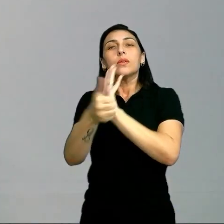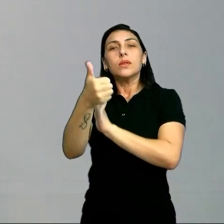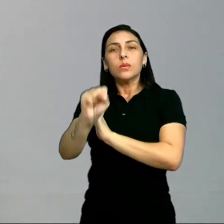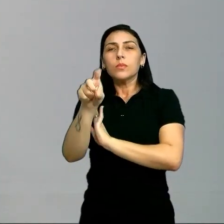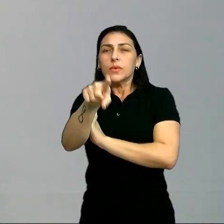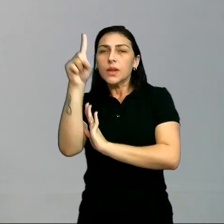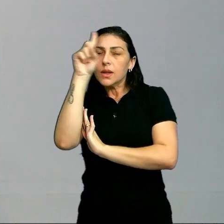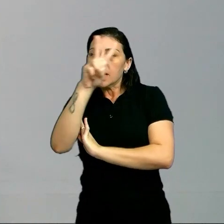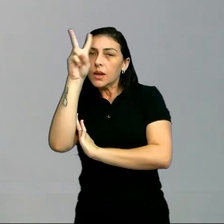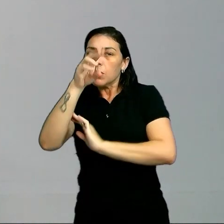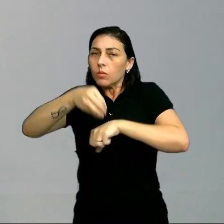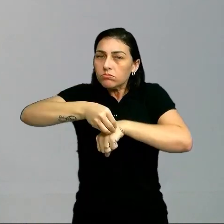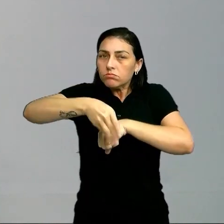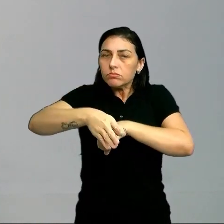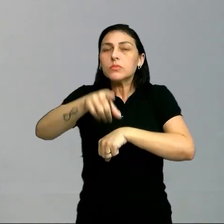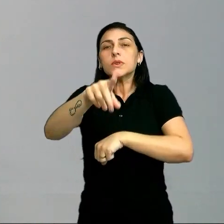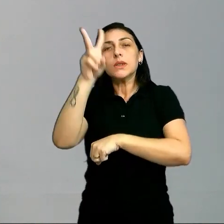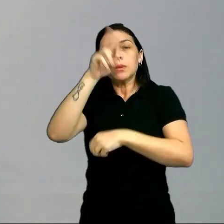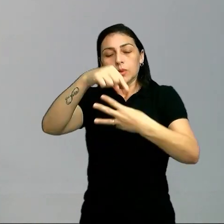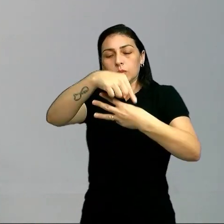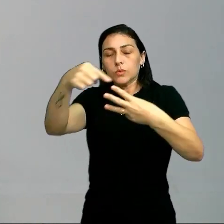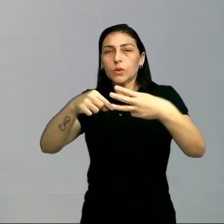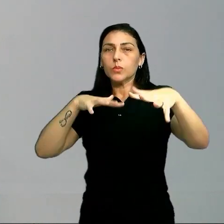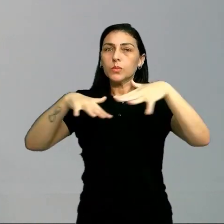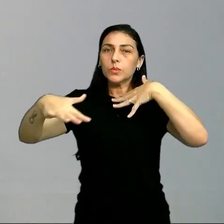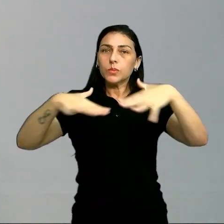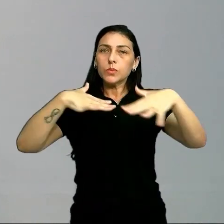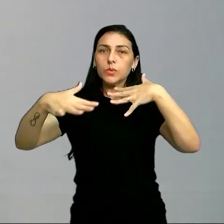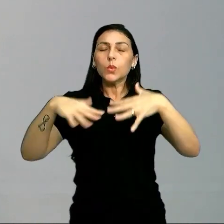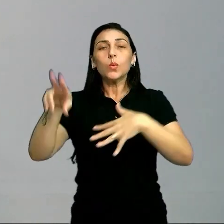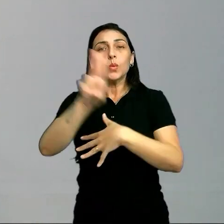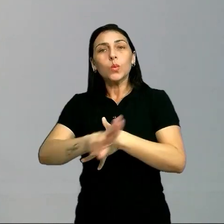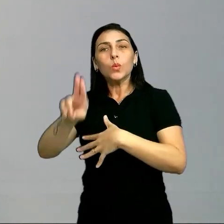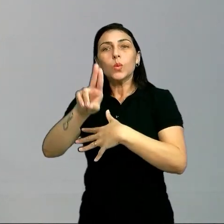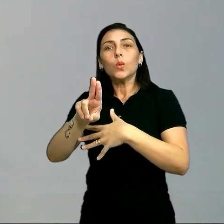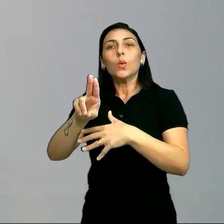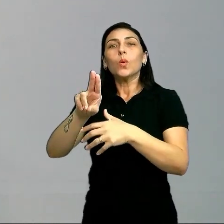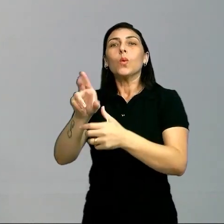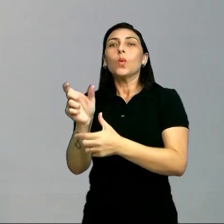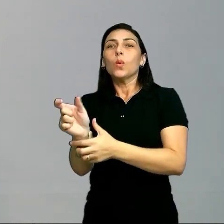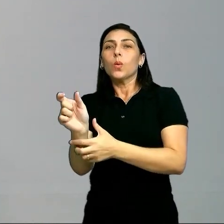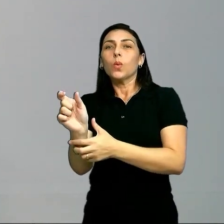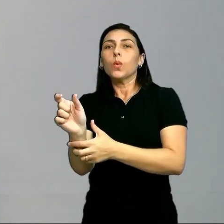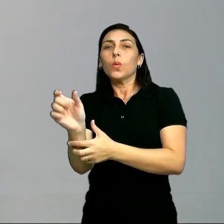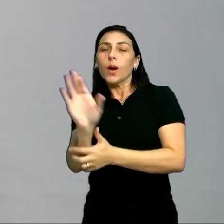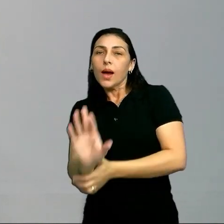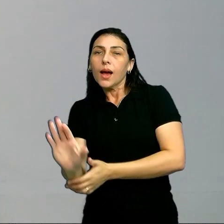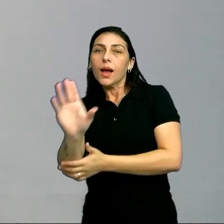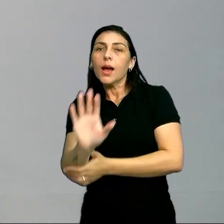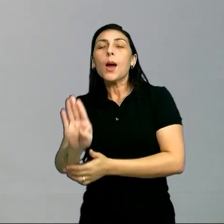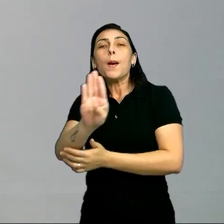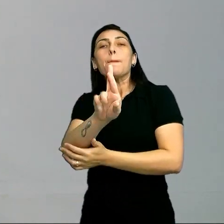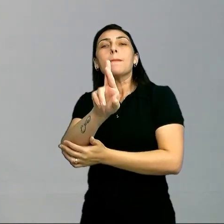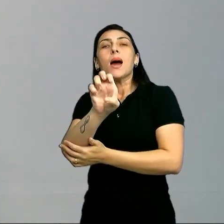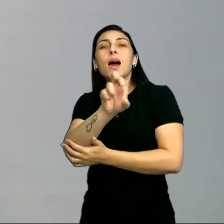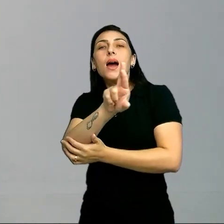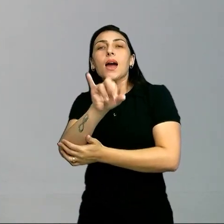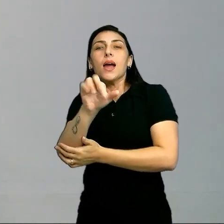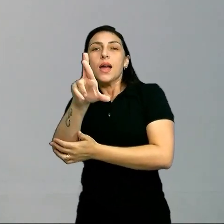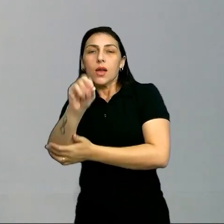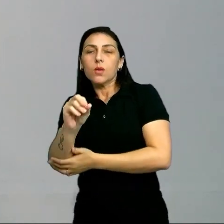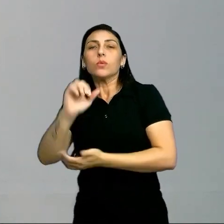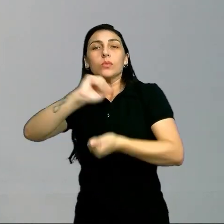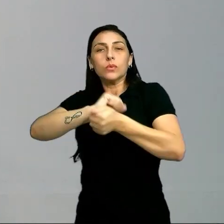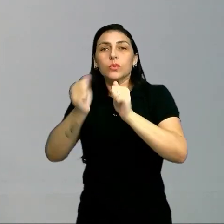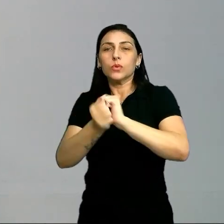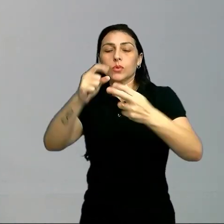você lembrar, uma dica para você lembrar desses três movimentos, use a sigla ou a palavra barreiro, que aí você associa a esses